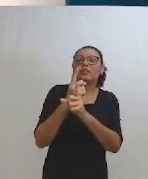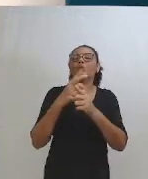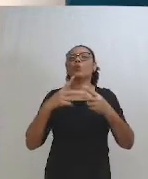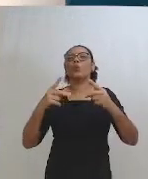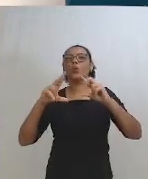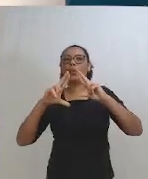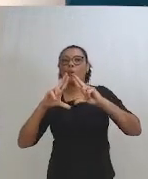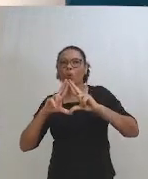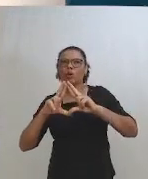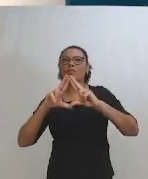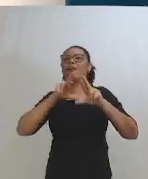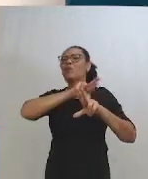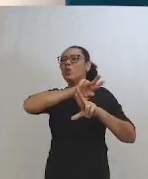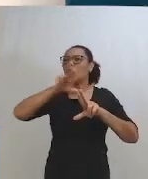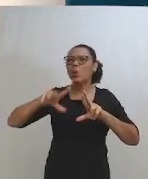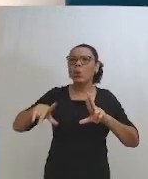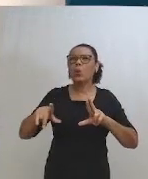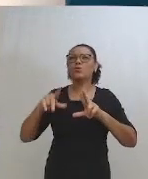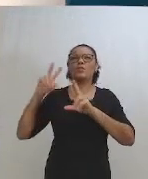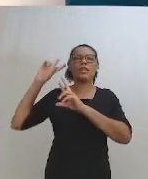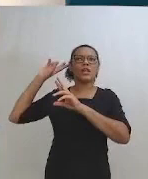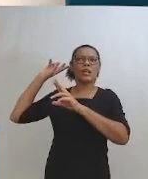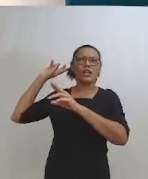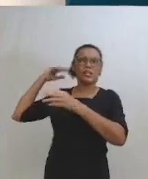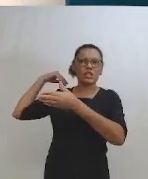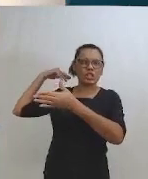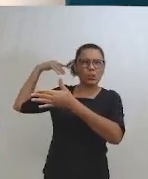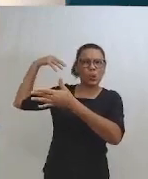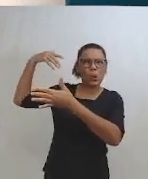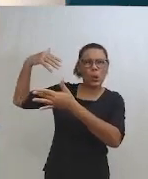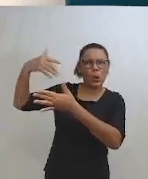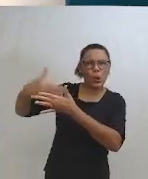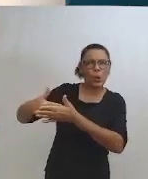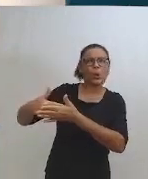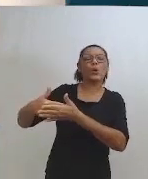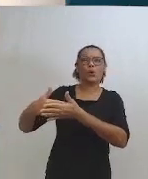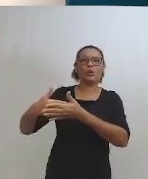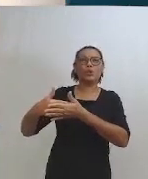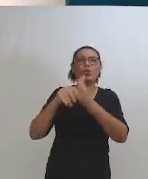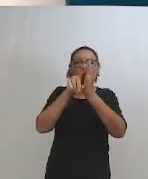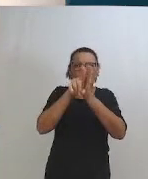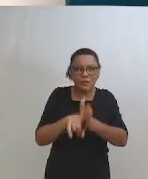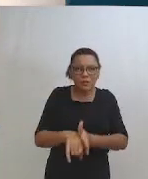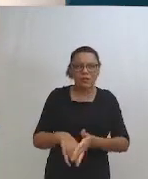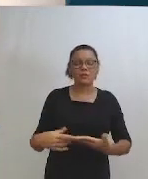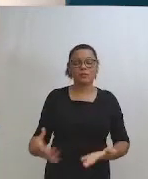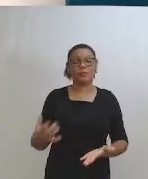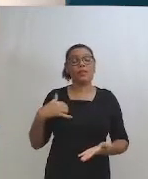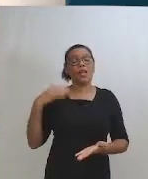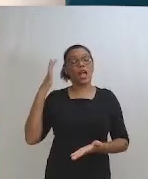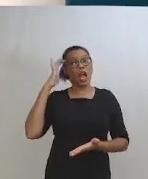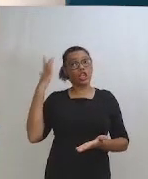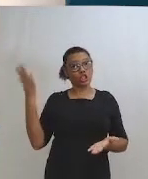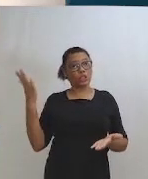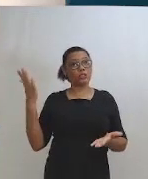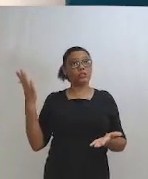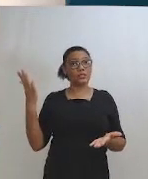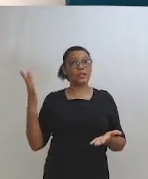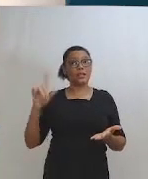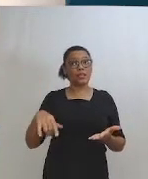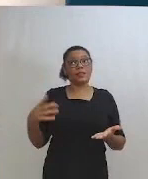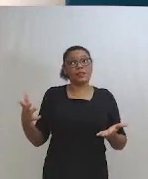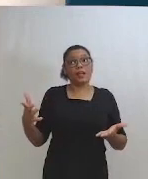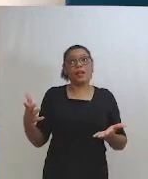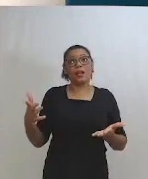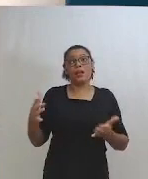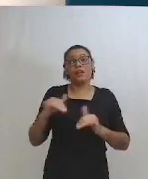pesquisa. Só que você acrescentou aqui esse etc., você está achando que se está promovendo uma devassa? Não.